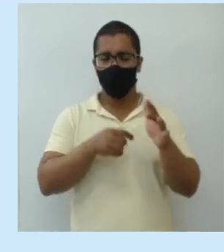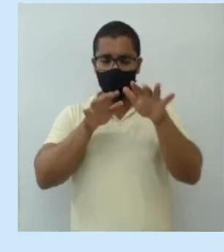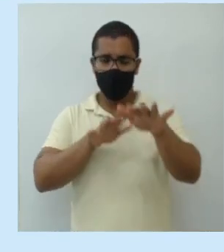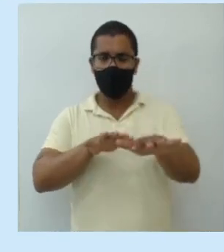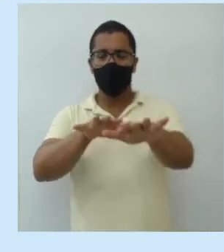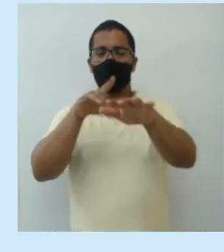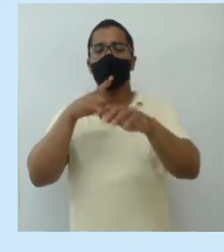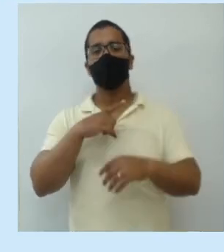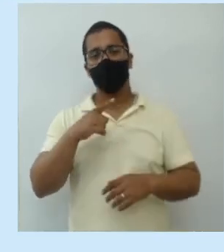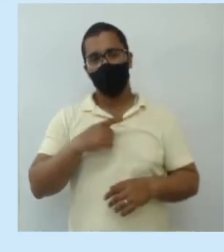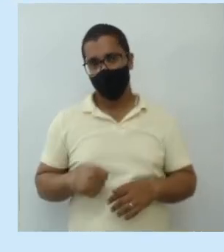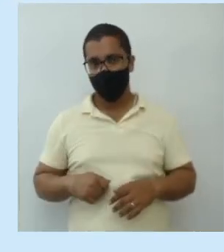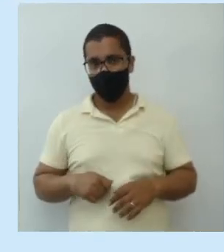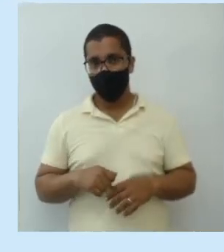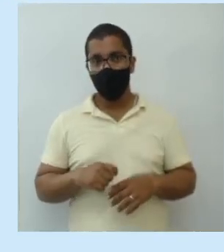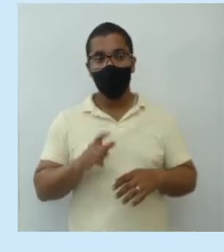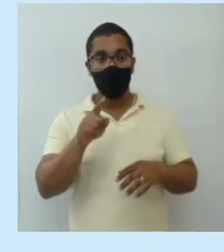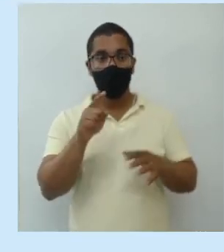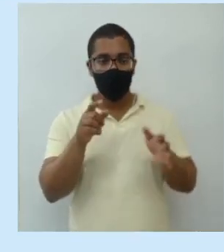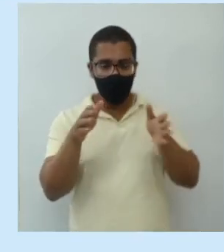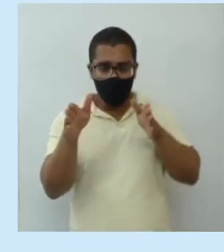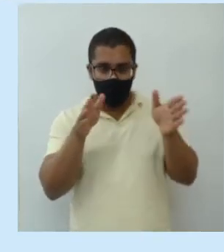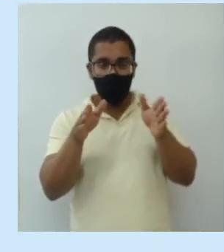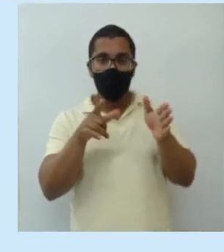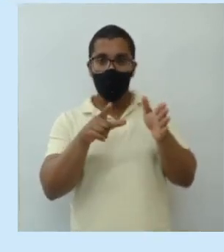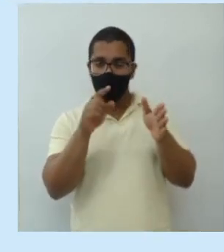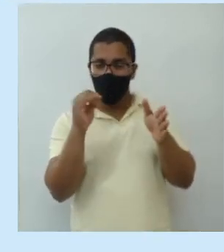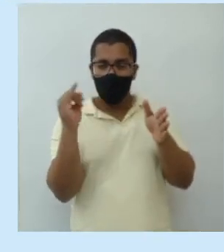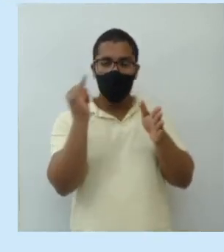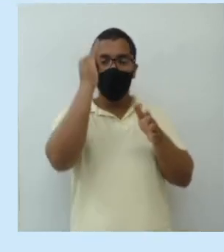bem importante durante esse período foi em